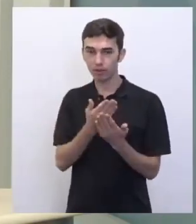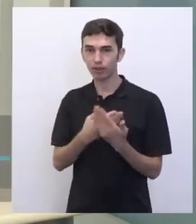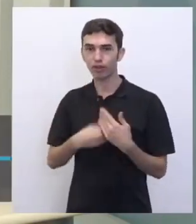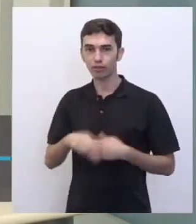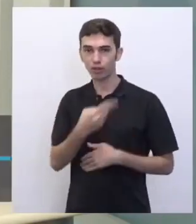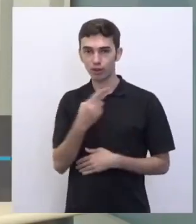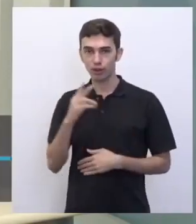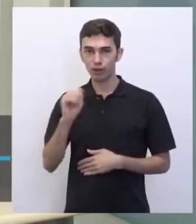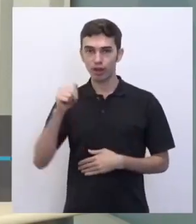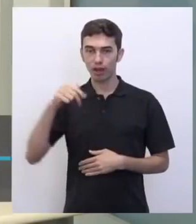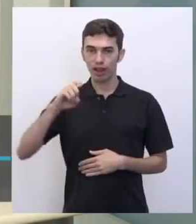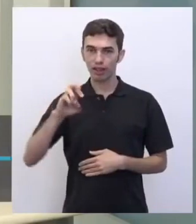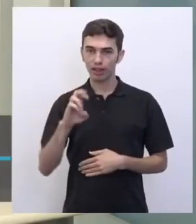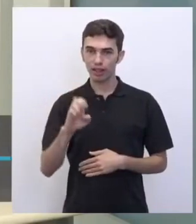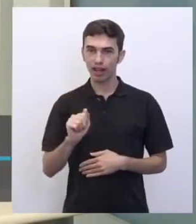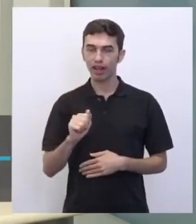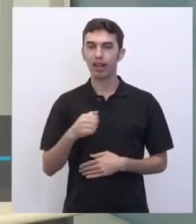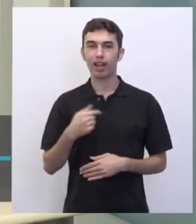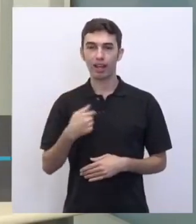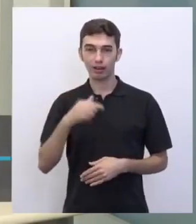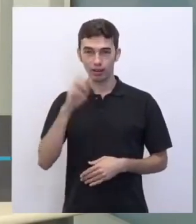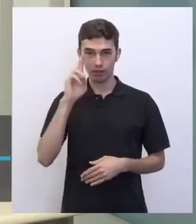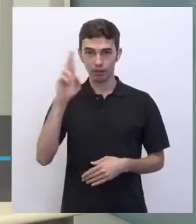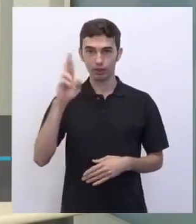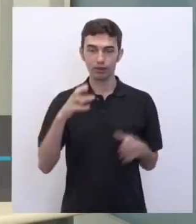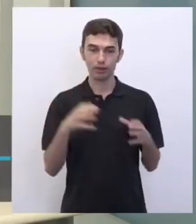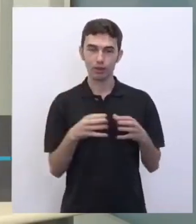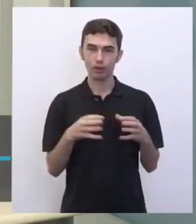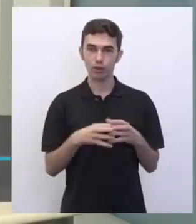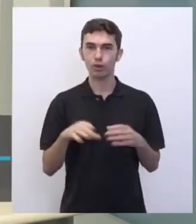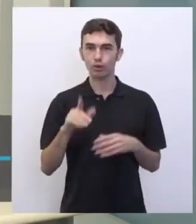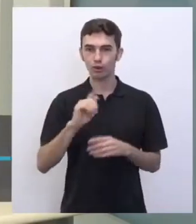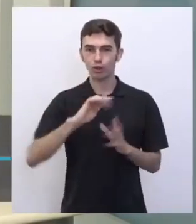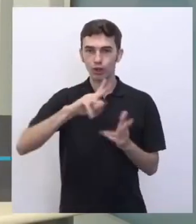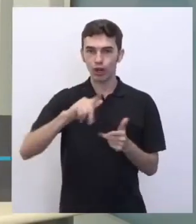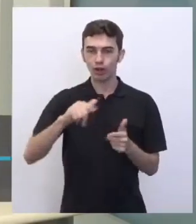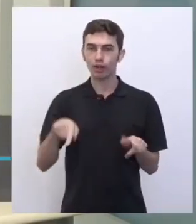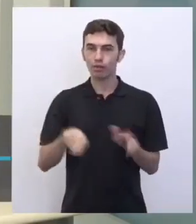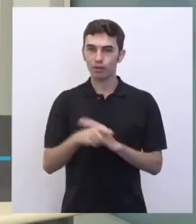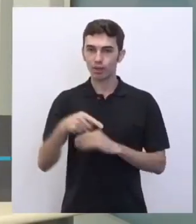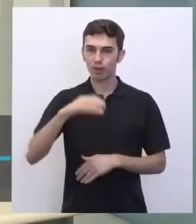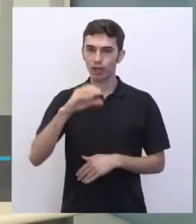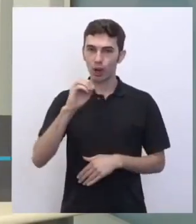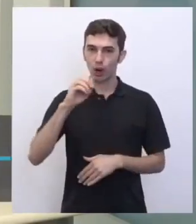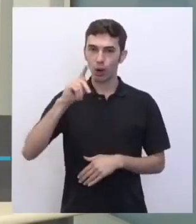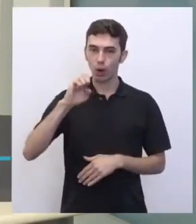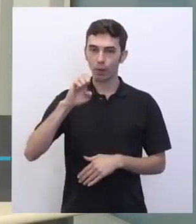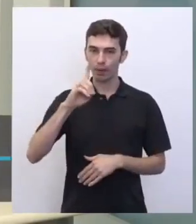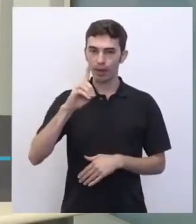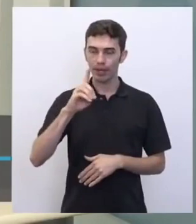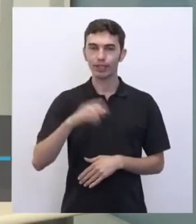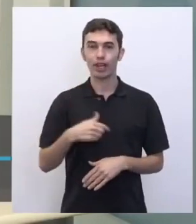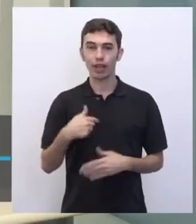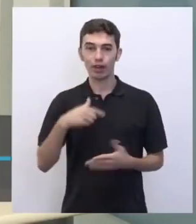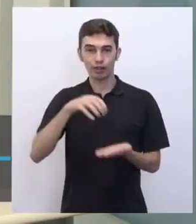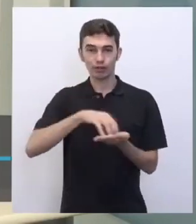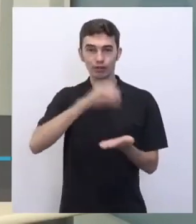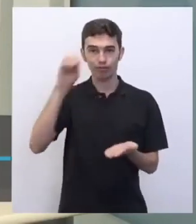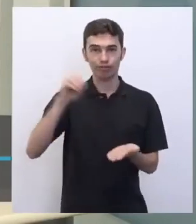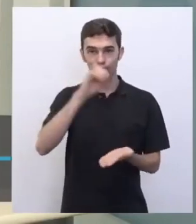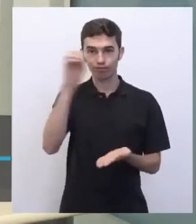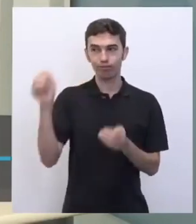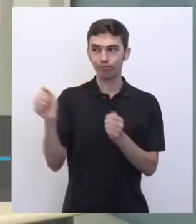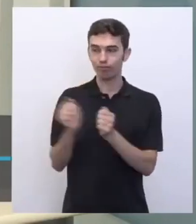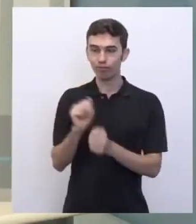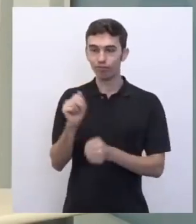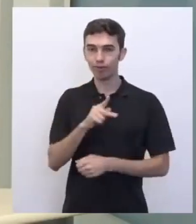nome é Andrea Cardoso, faço parte da equipe de geografia aqui da CUPED. Estou aqui no estúdio do Centro de Mídias de São Paulo com a